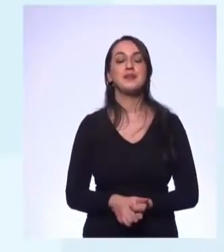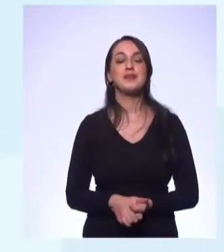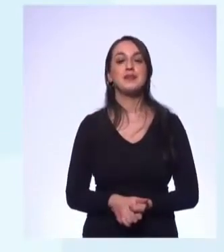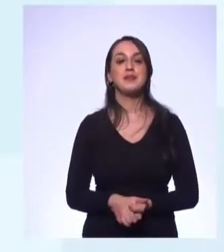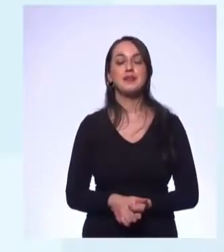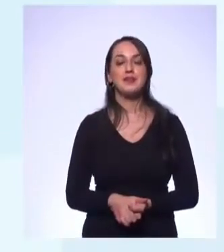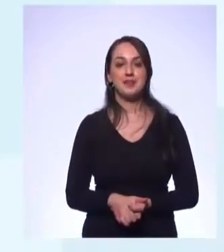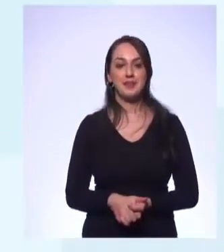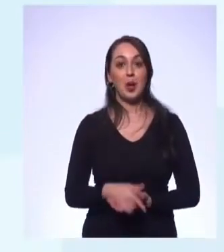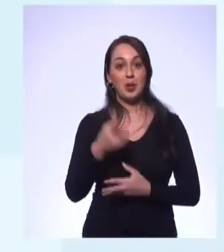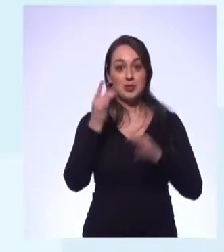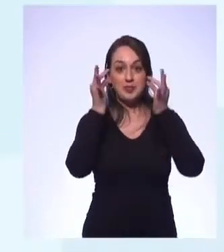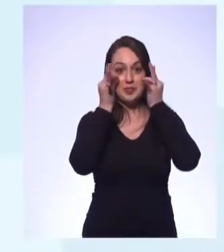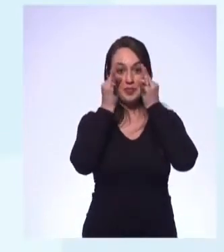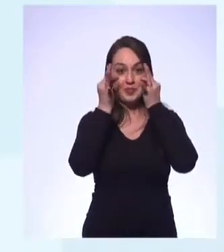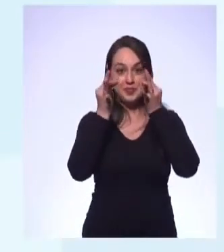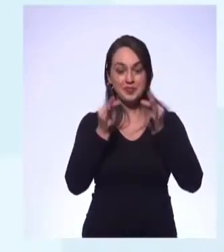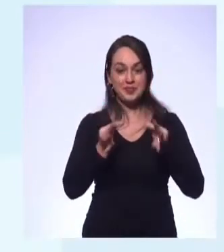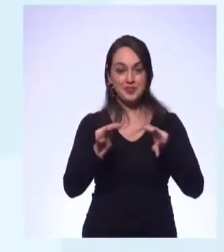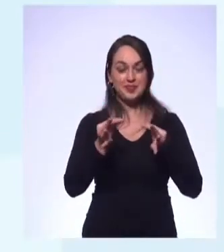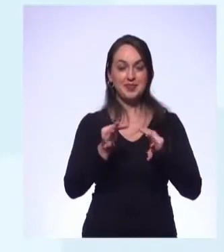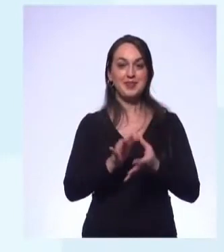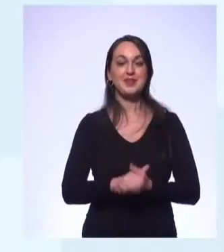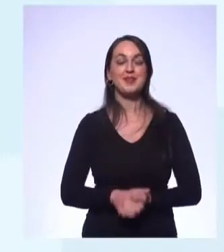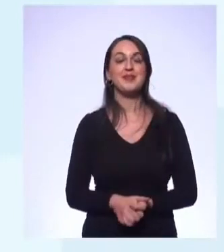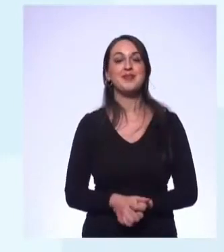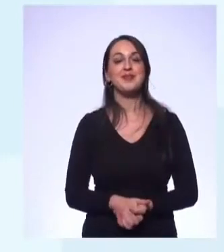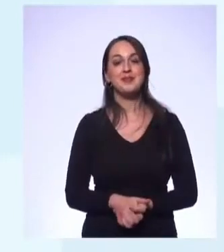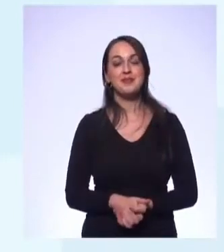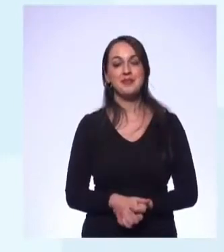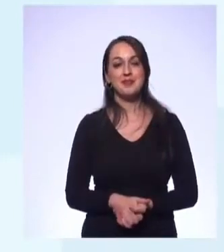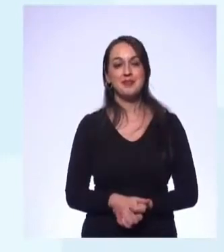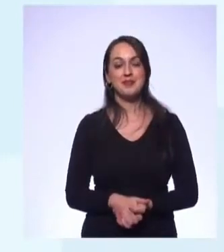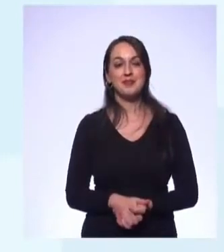escuta ativa. Presta atenção nas inflexões da minha voz, tá bom?